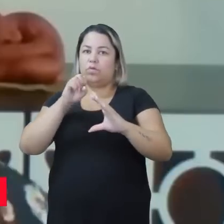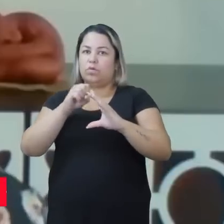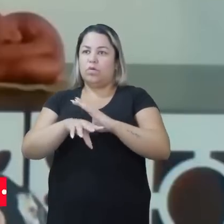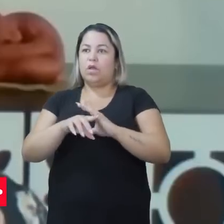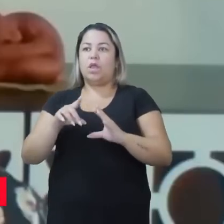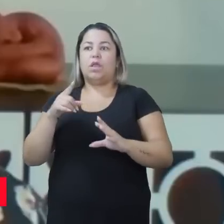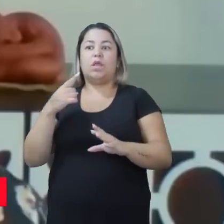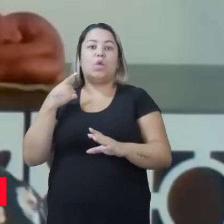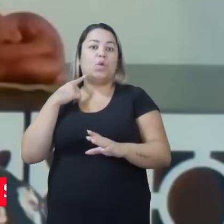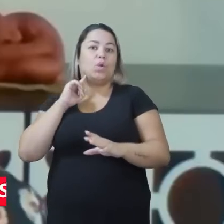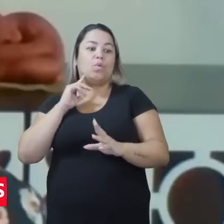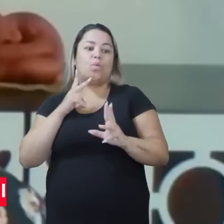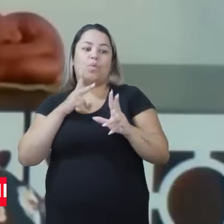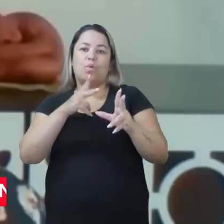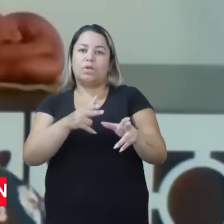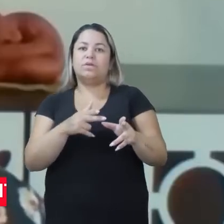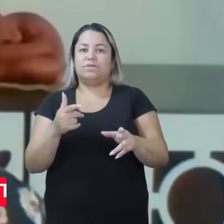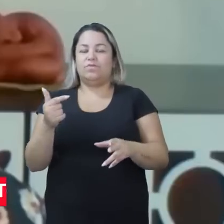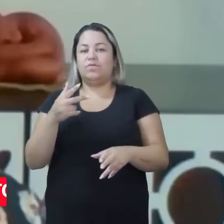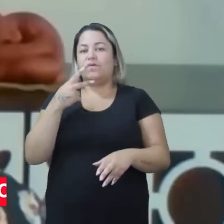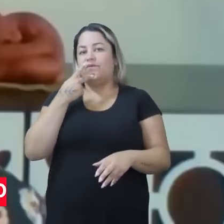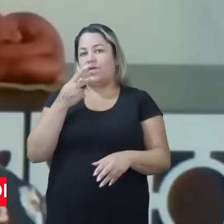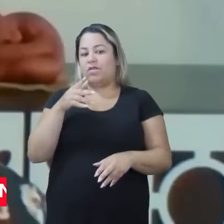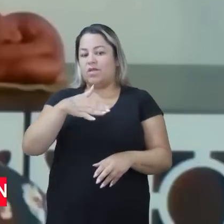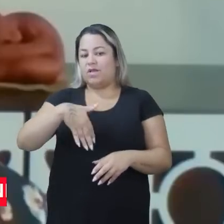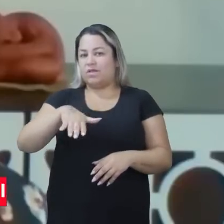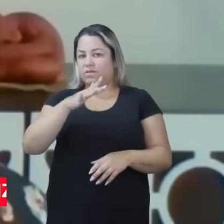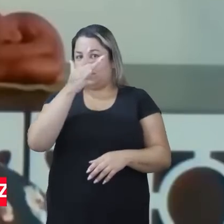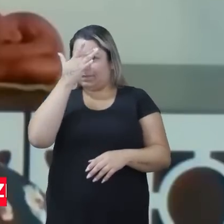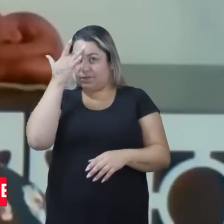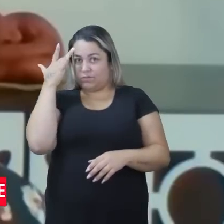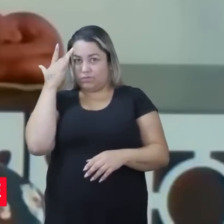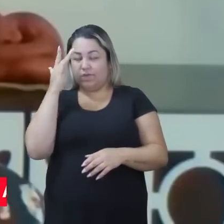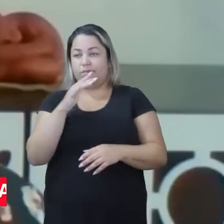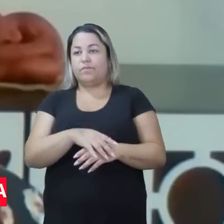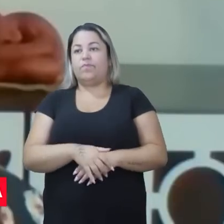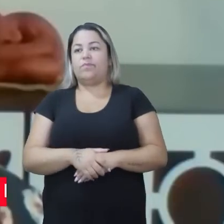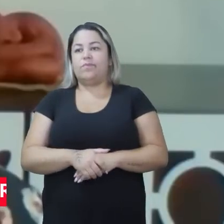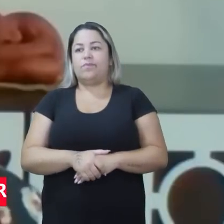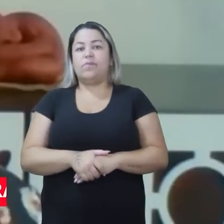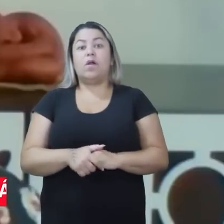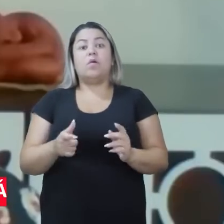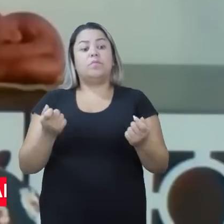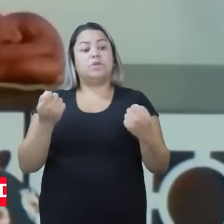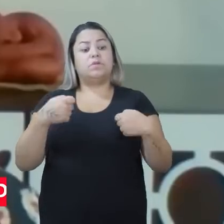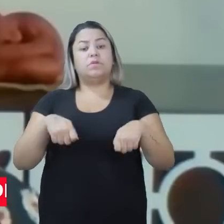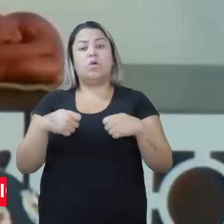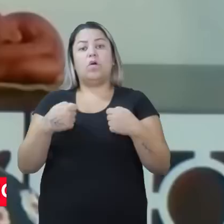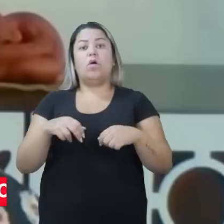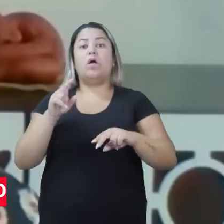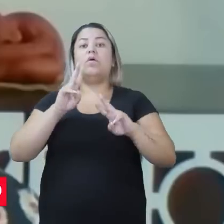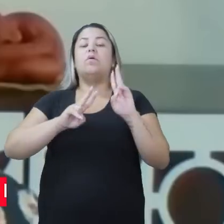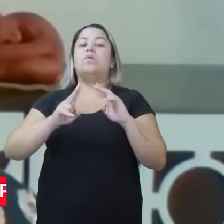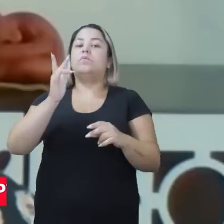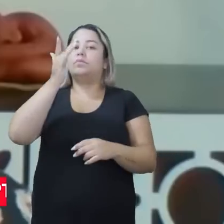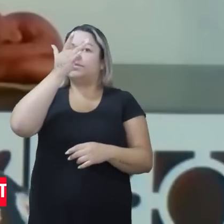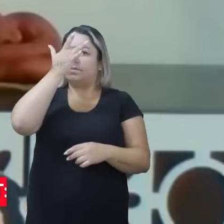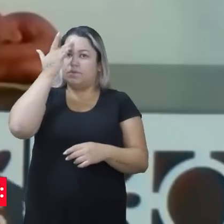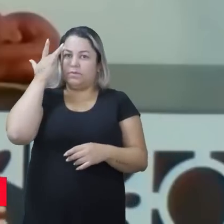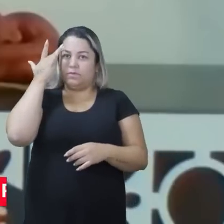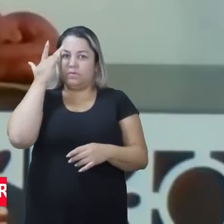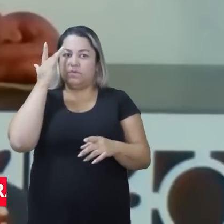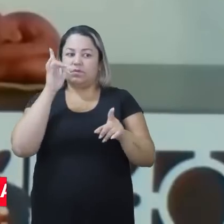comunista, segundo dizem essas pessoas. Então, a gente precisa olhar para essas pessoas como pessoas